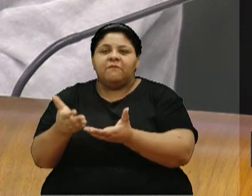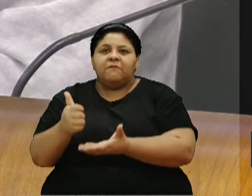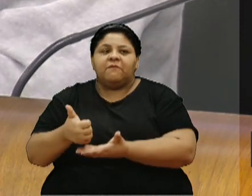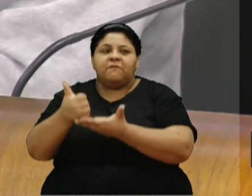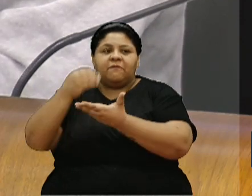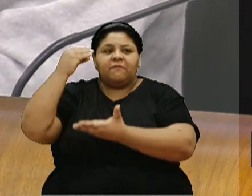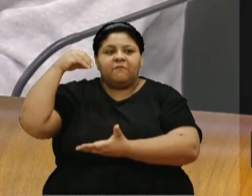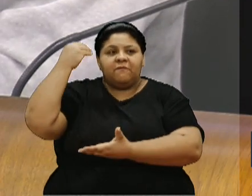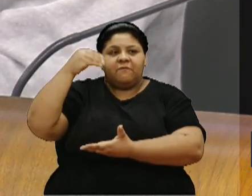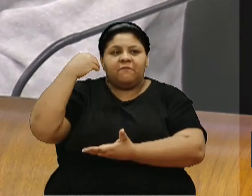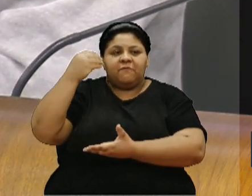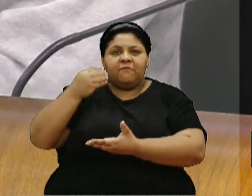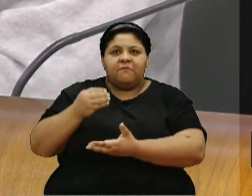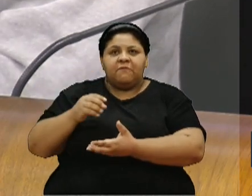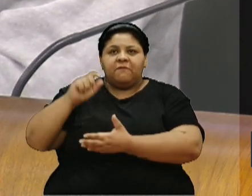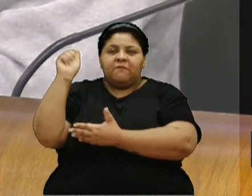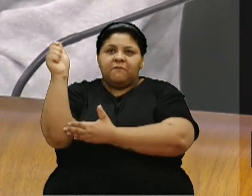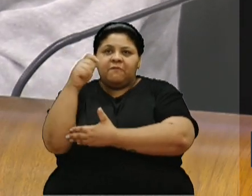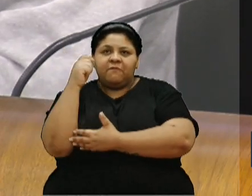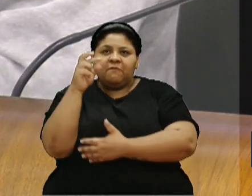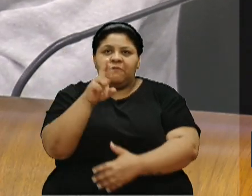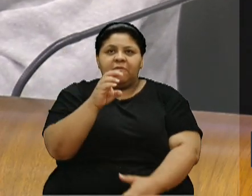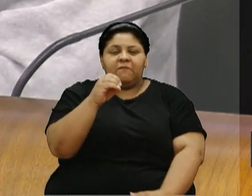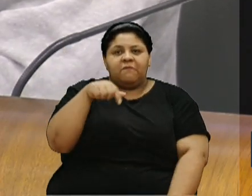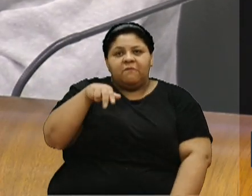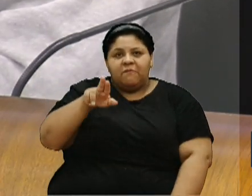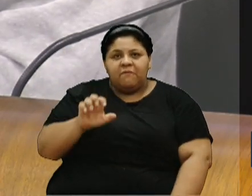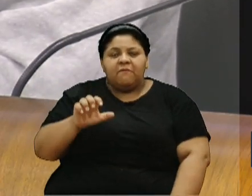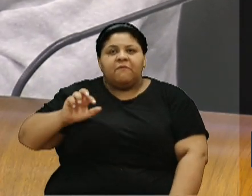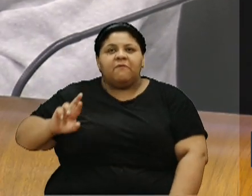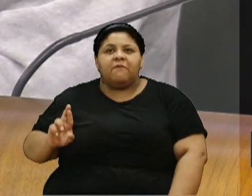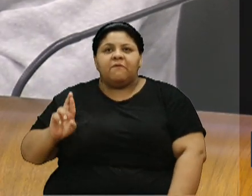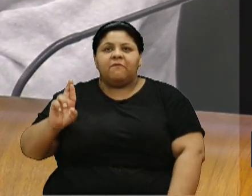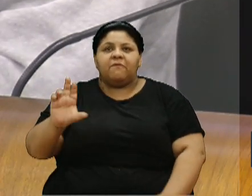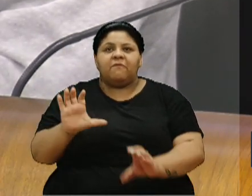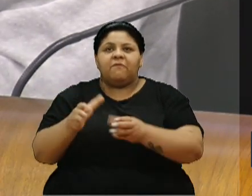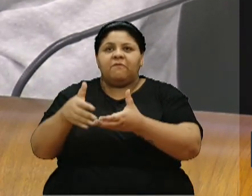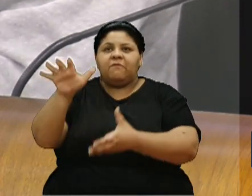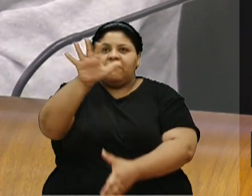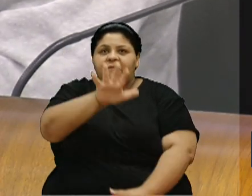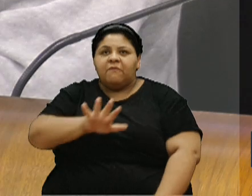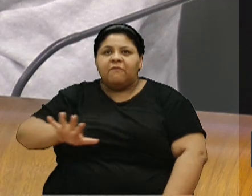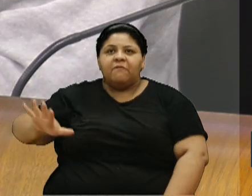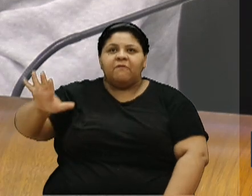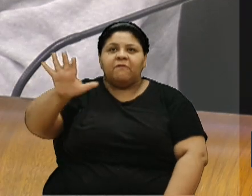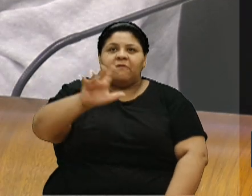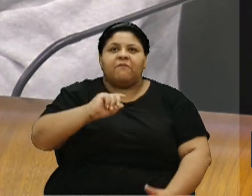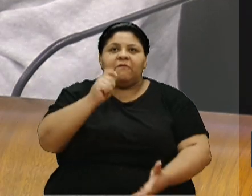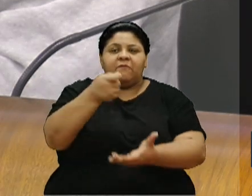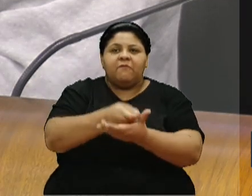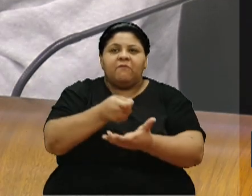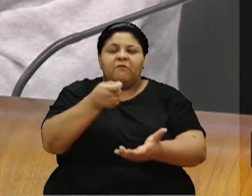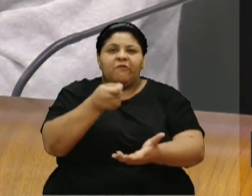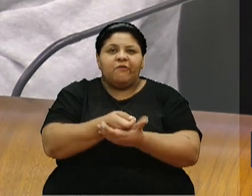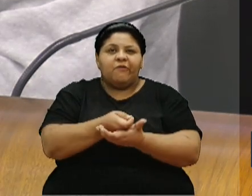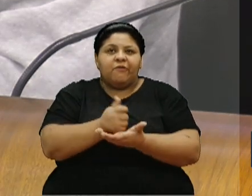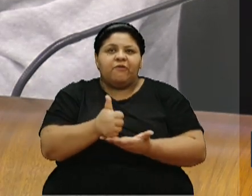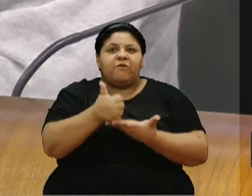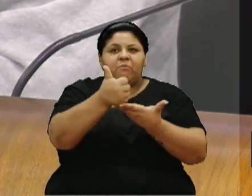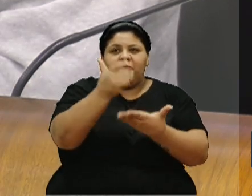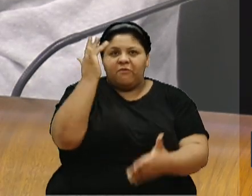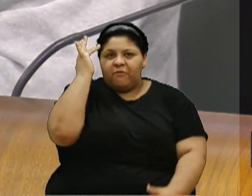Psicologia do Rio Grande do Sul, Roque Júnior, que representa a Rede Nacional Internúcleos da Luta Antimanicomial,